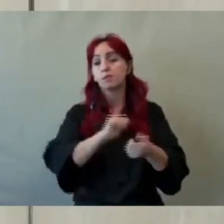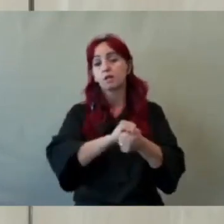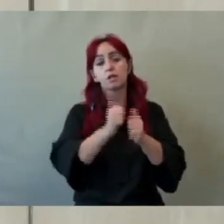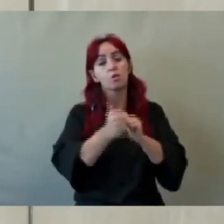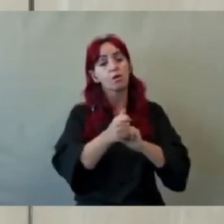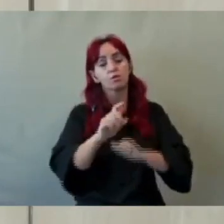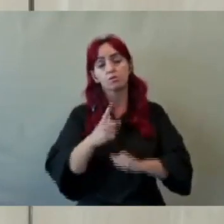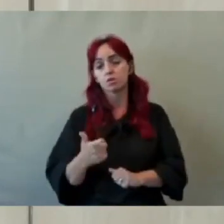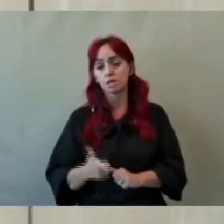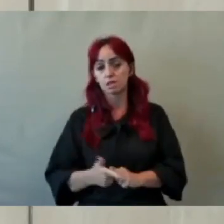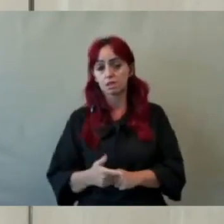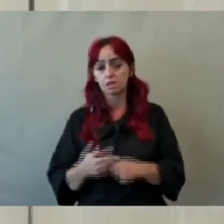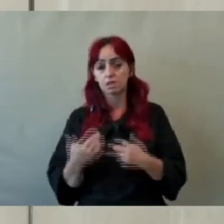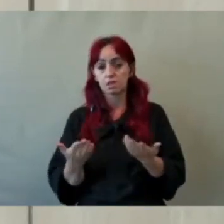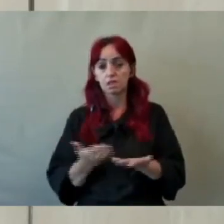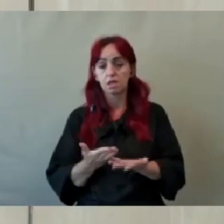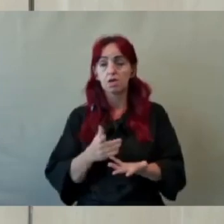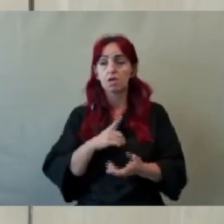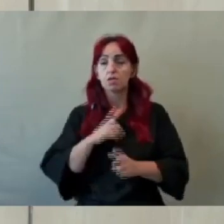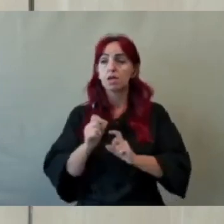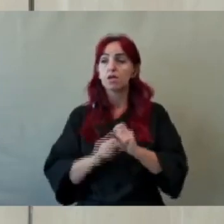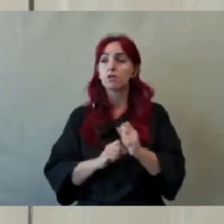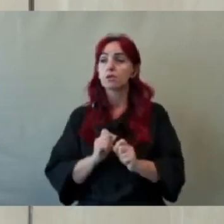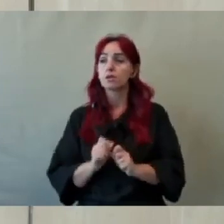estudantes. Nós chegamos a ter o caso